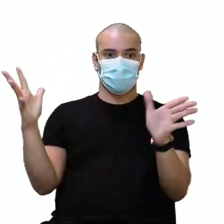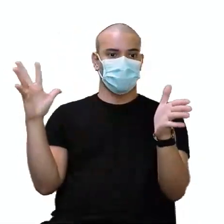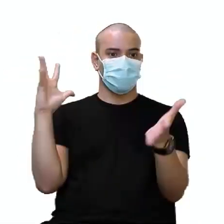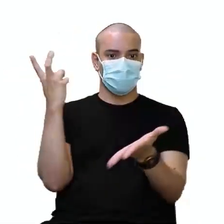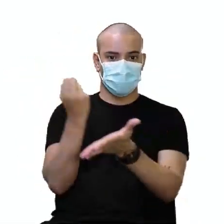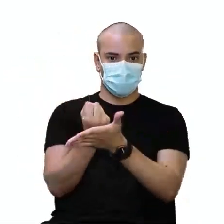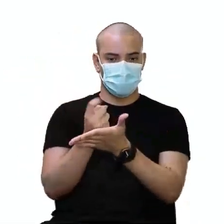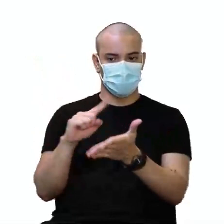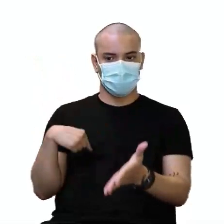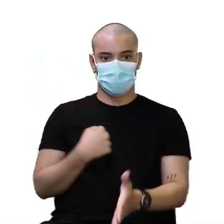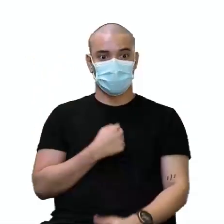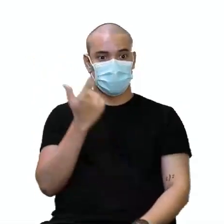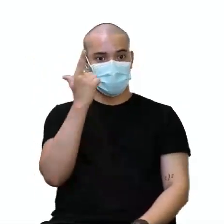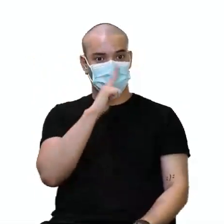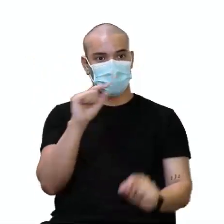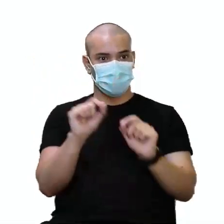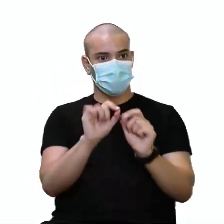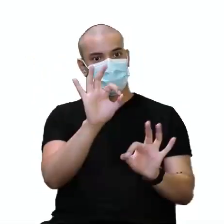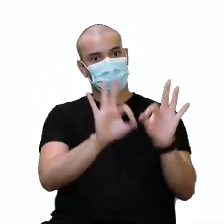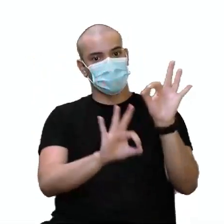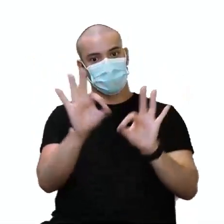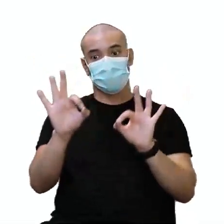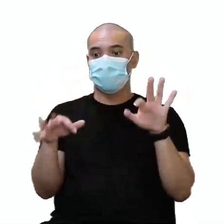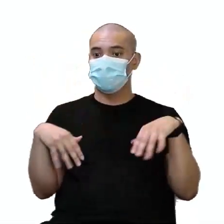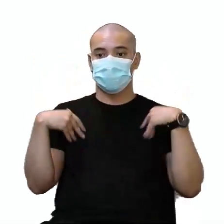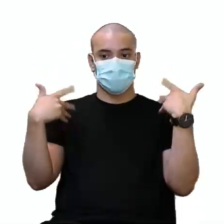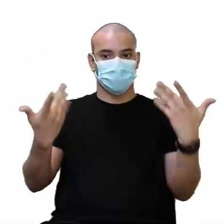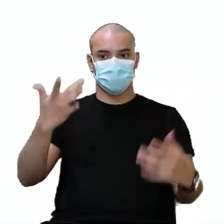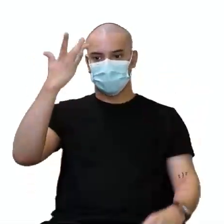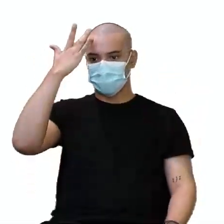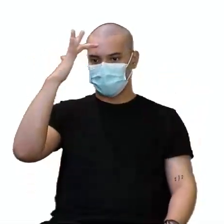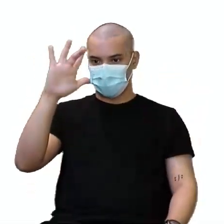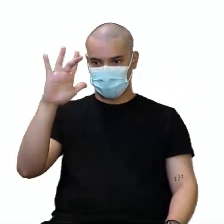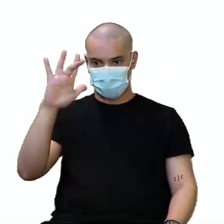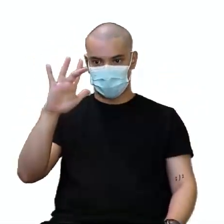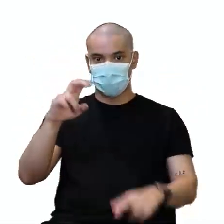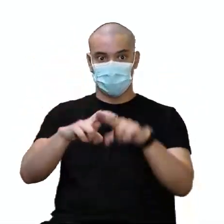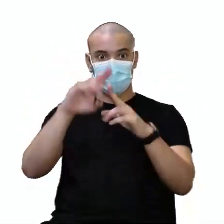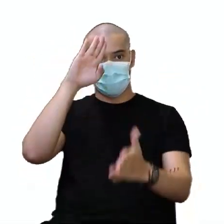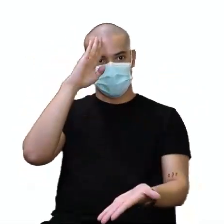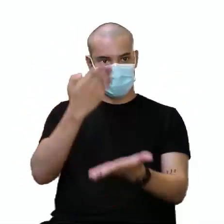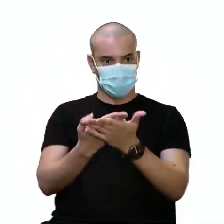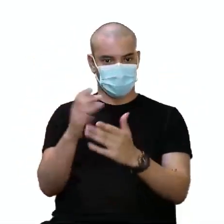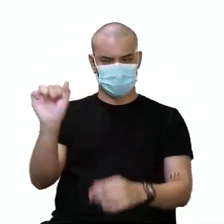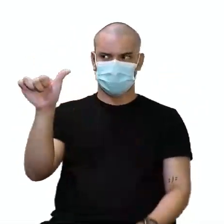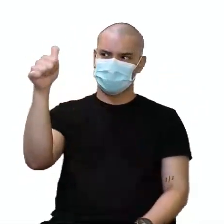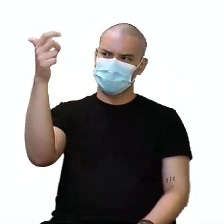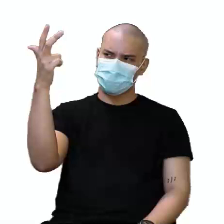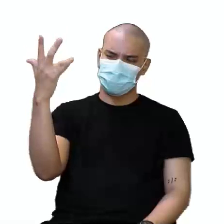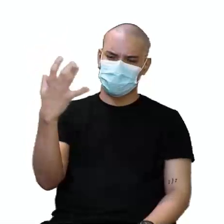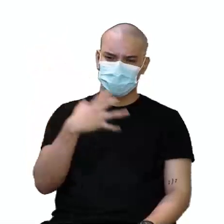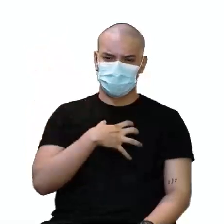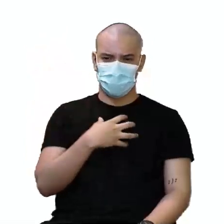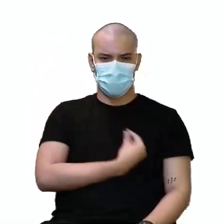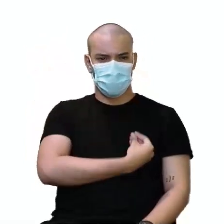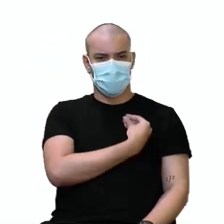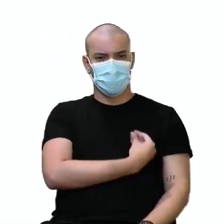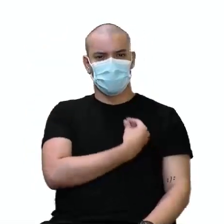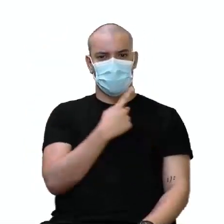registros para que a gente consiga montar esses quebra-cabeças, né? Vamos lá. Acredita-se que as primeiras formas de vida do planeta